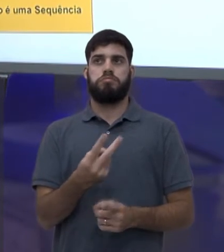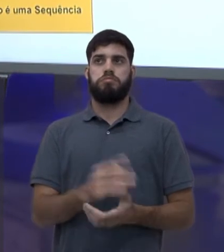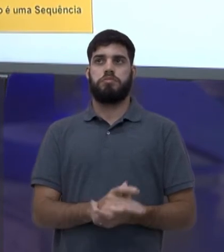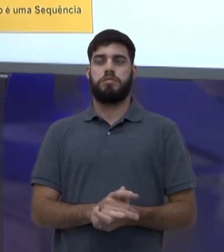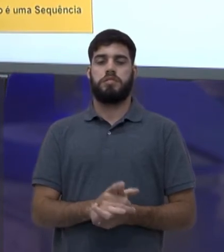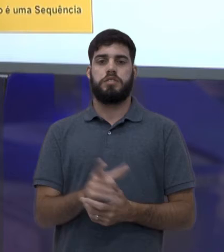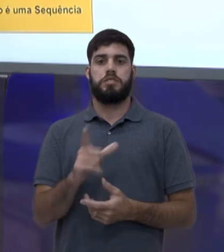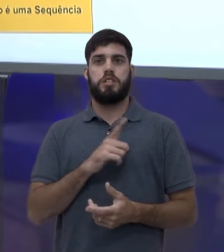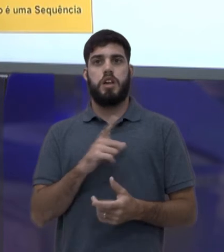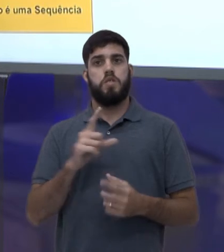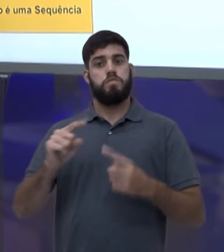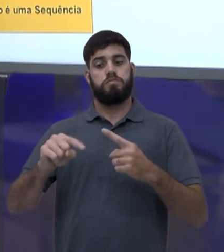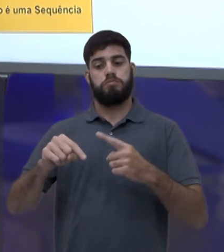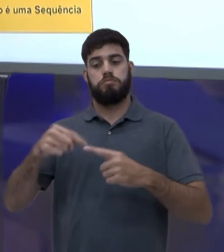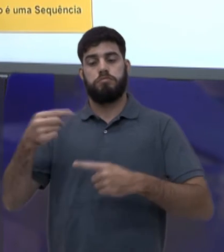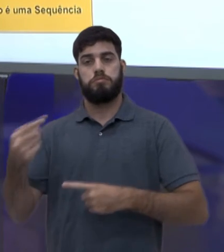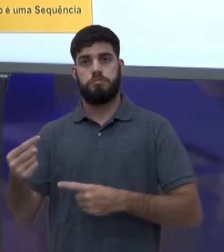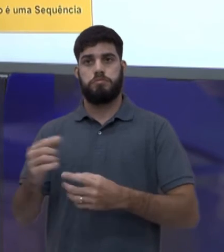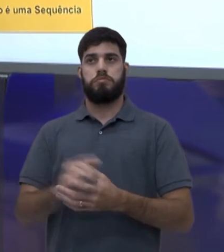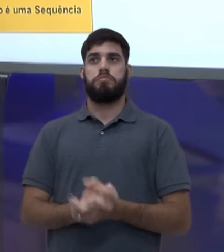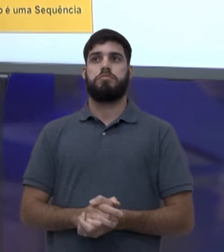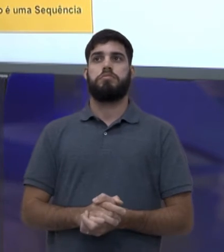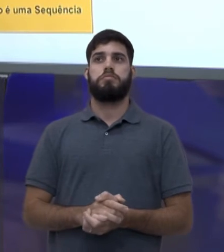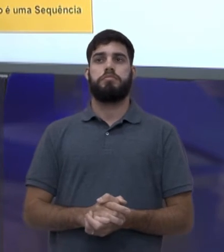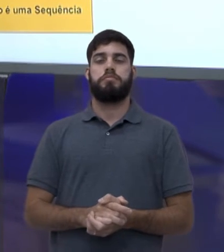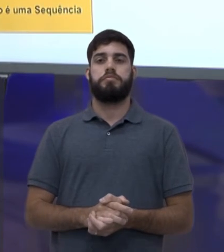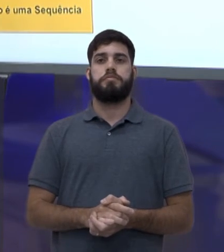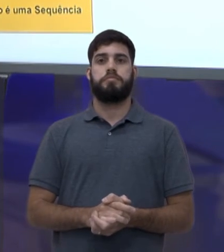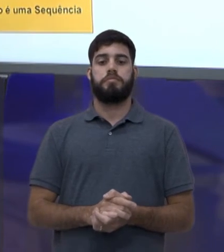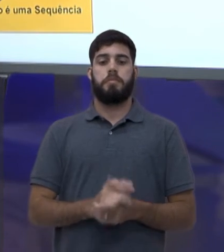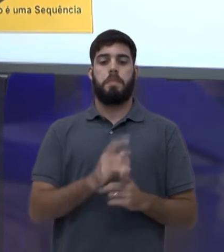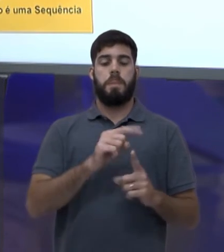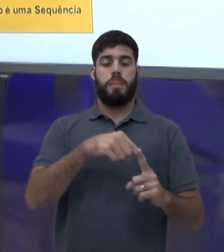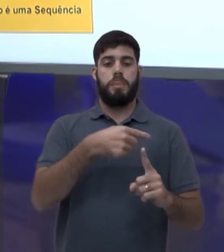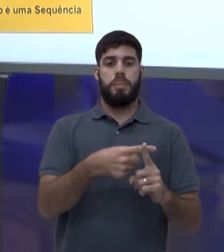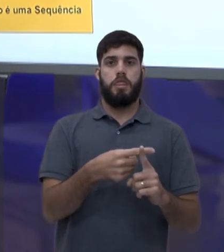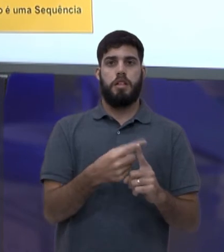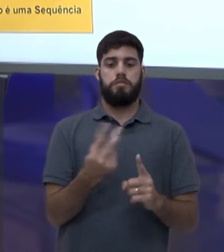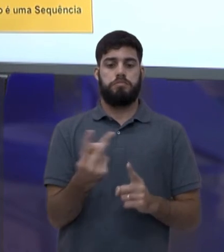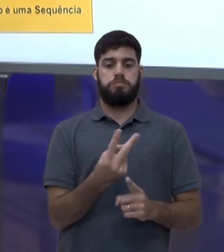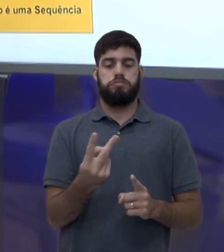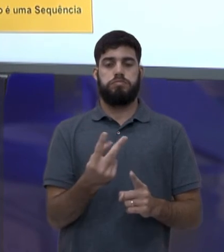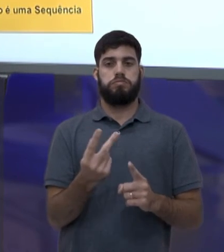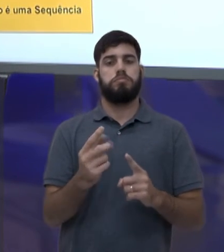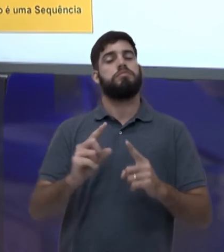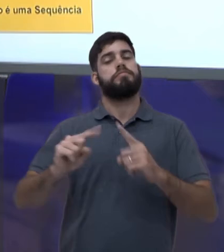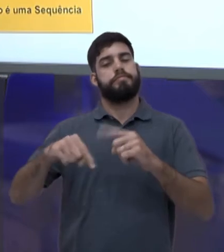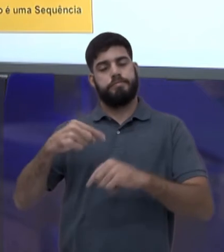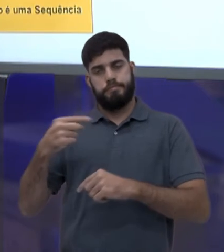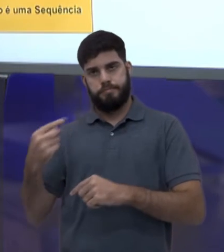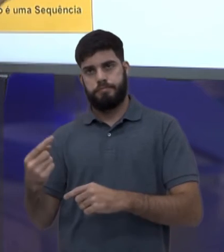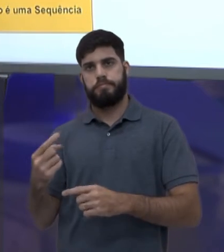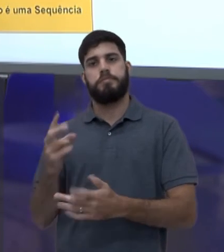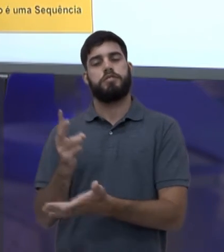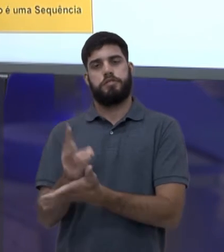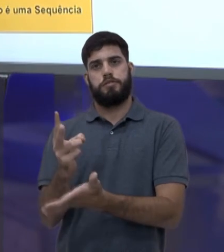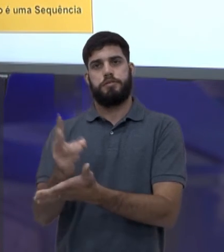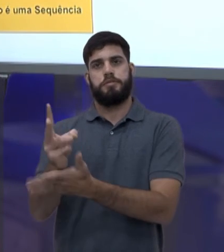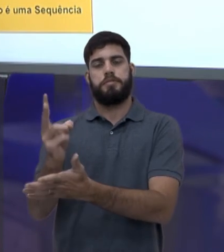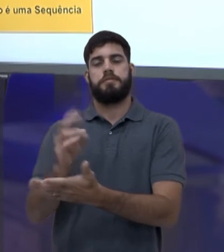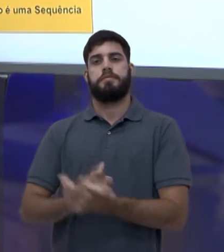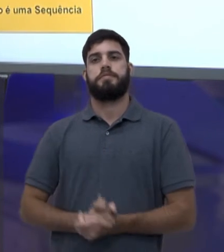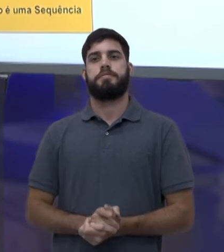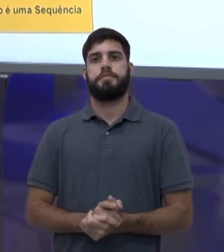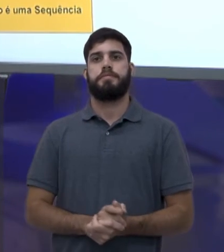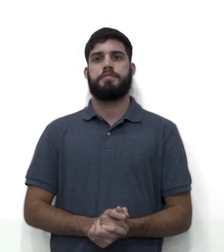gente tem esse termo. Quando a gente soma esse mais esse, a gente tem esse próximo termo, e assim por